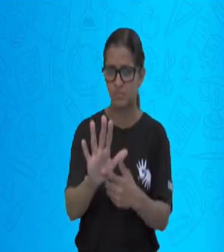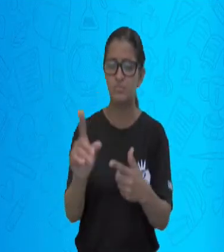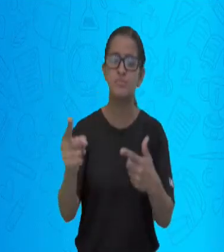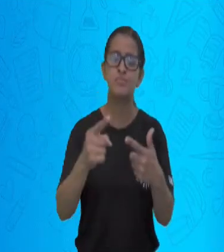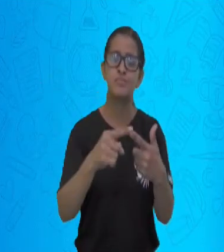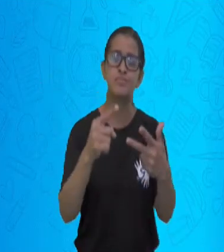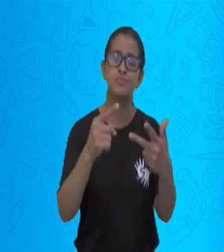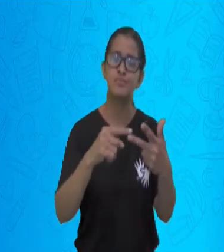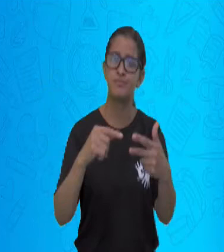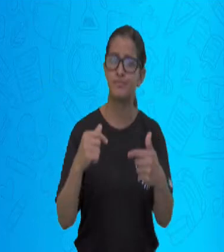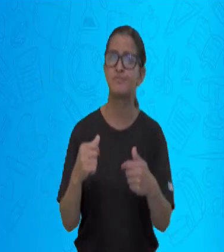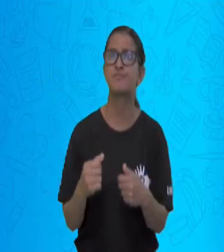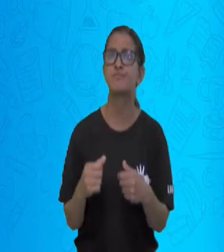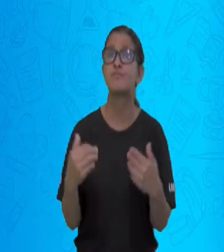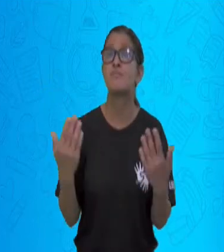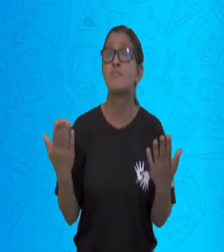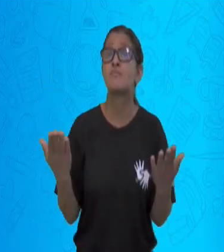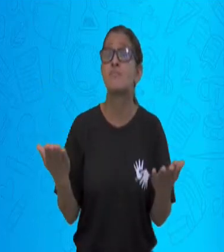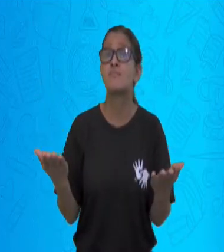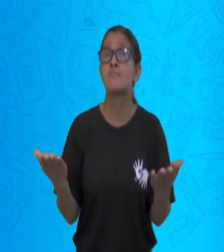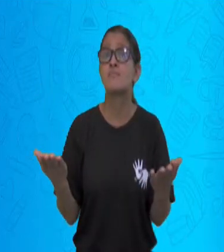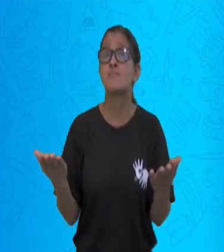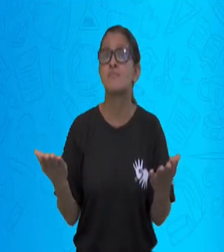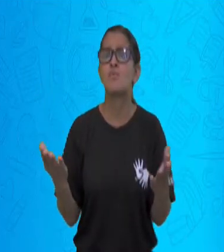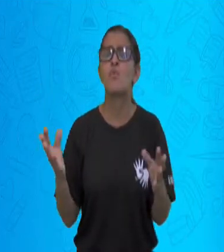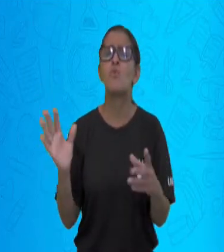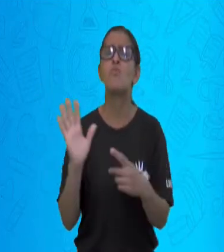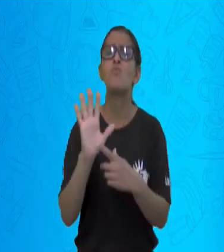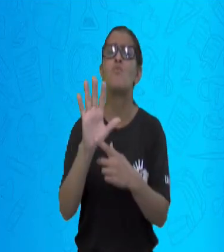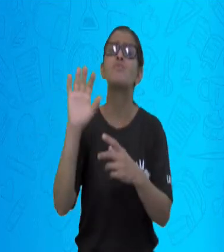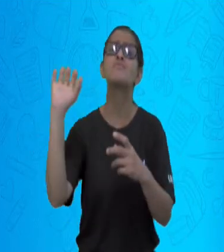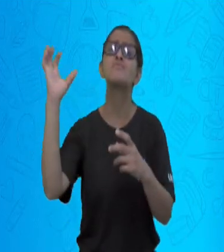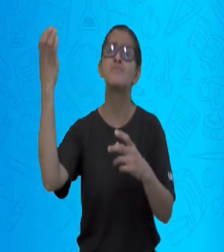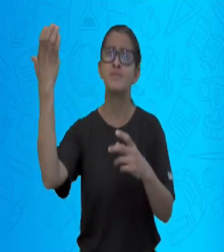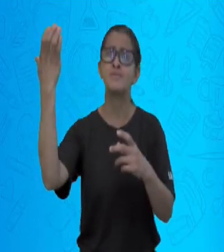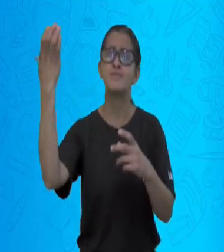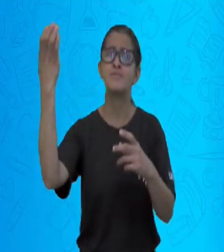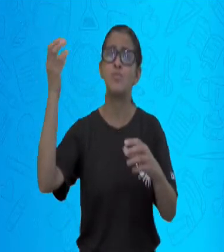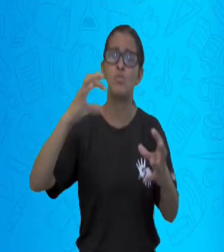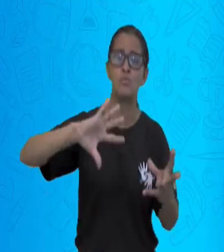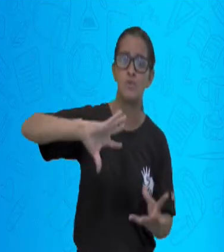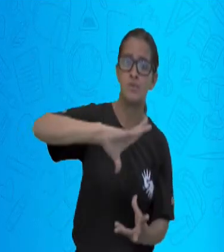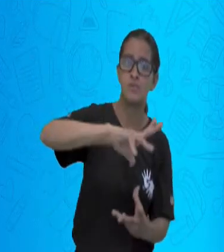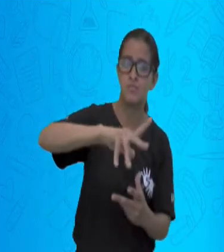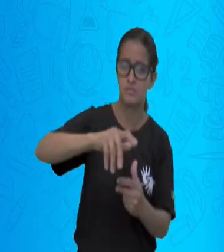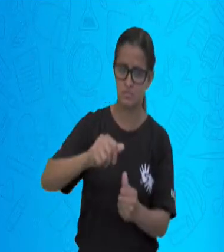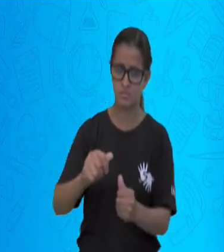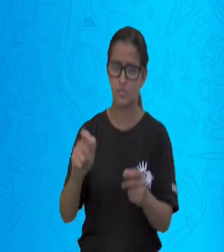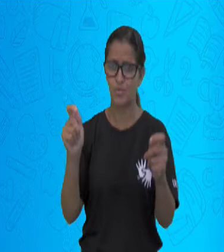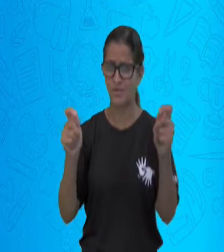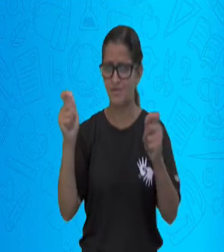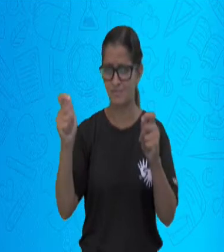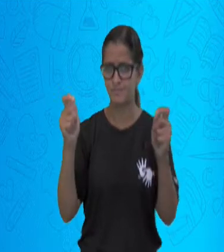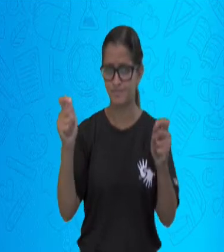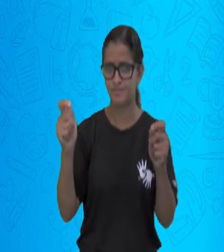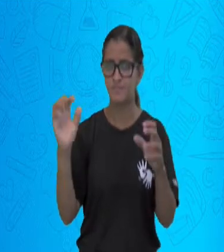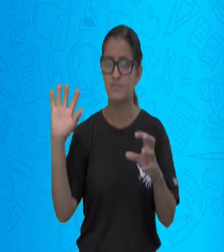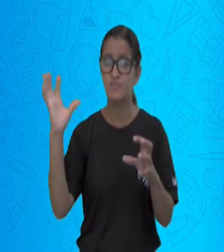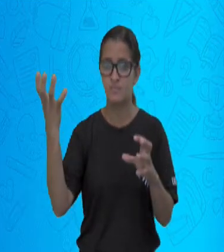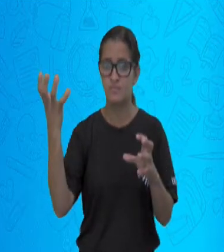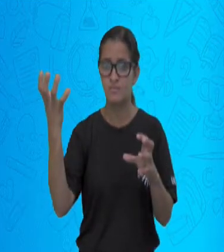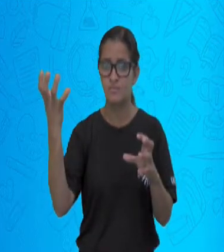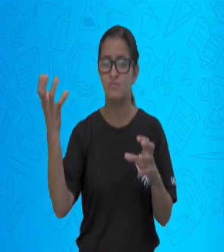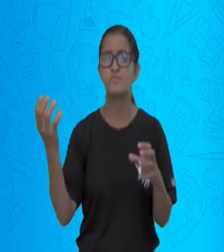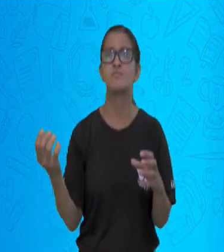importante, falando sobre quais foram os grandes impactos com a transformação do mundo. Então, essa transformação a gente